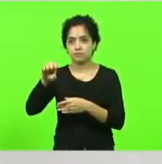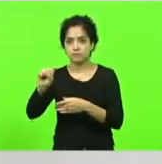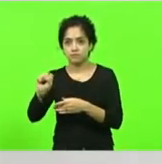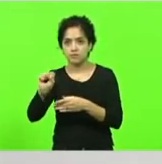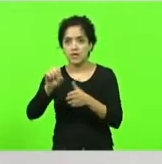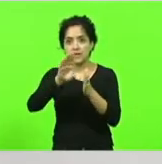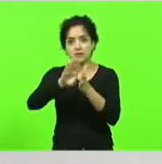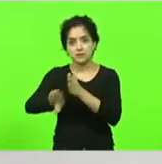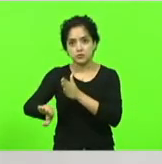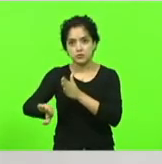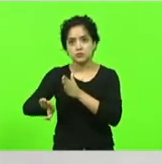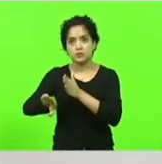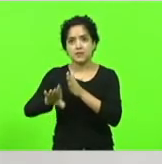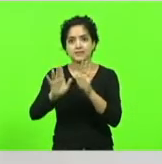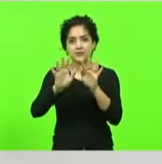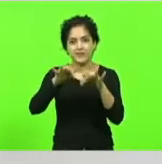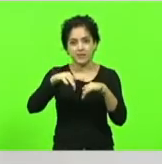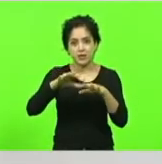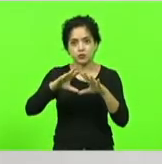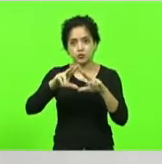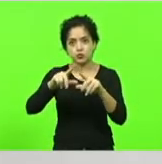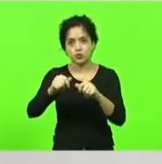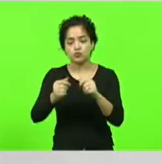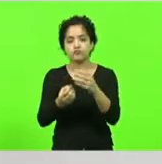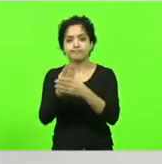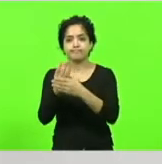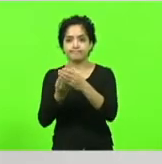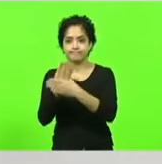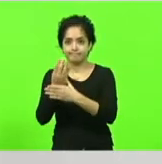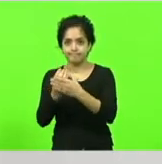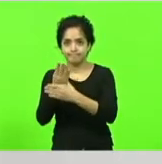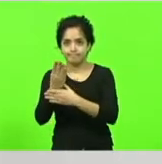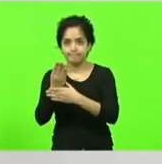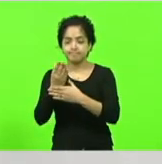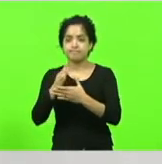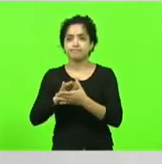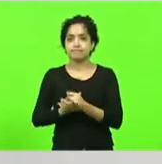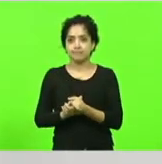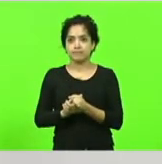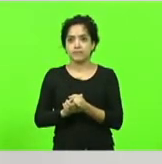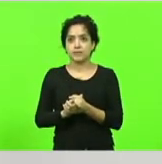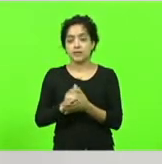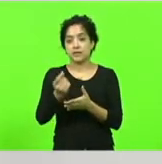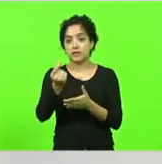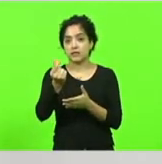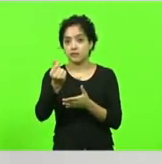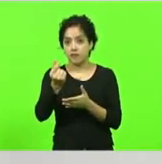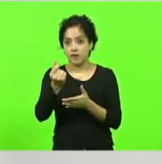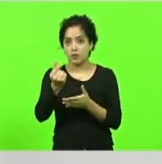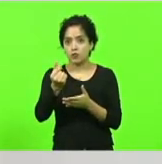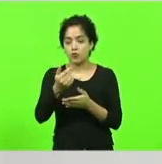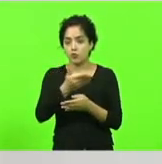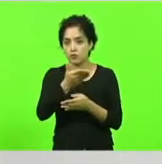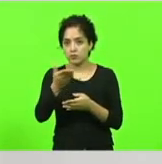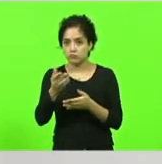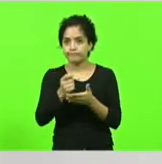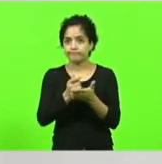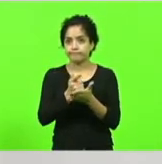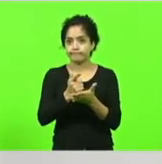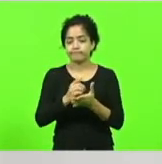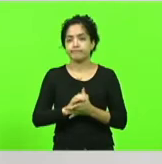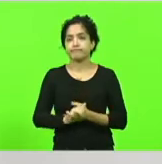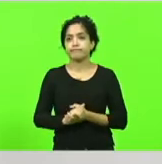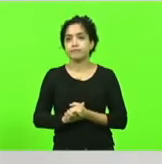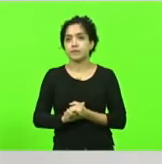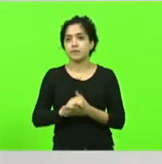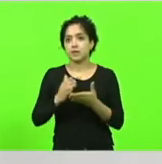descontado em cima do final de toda a cadeia produtiva, em cima daquele preço médio ponderado ao consumidor final. Né. Para vocês